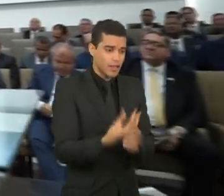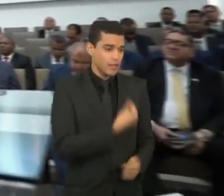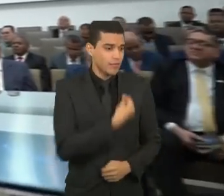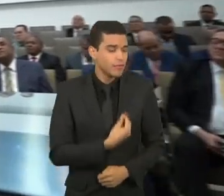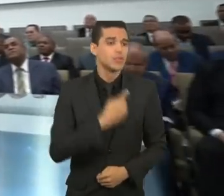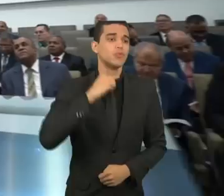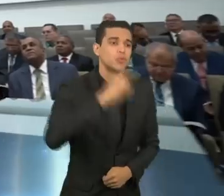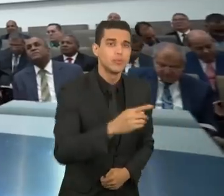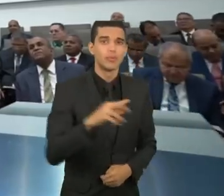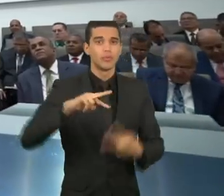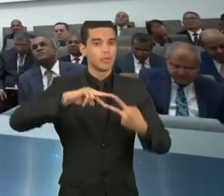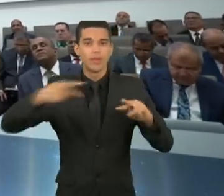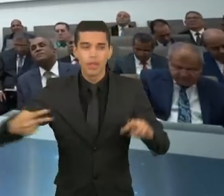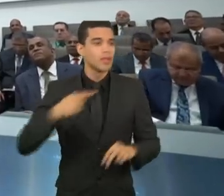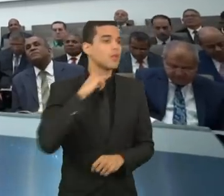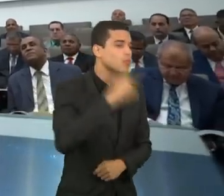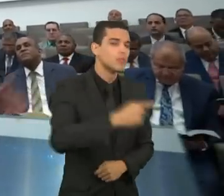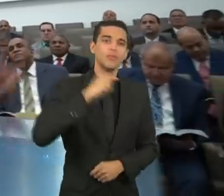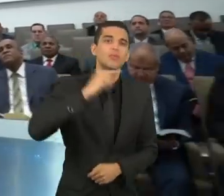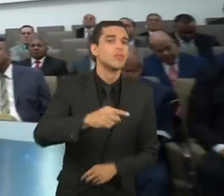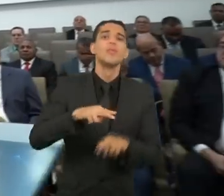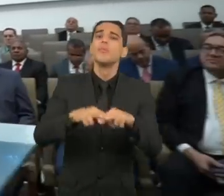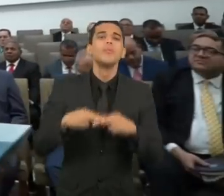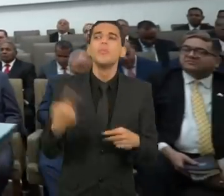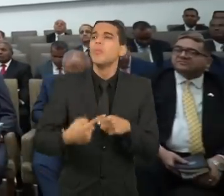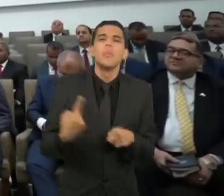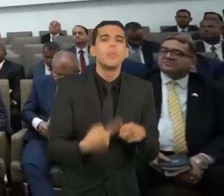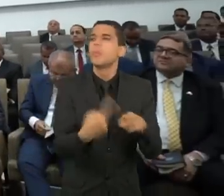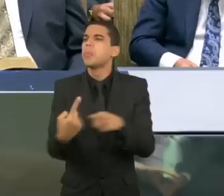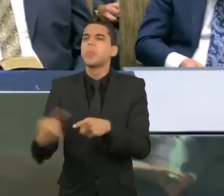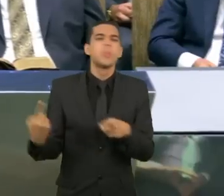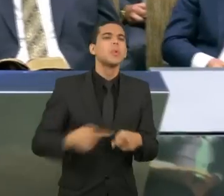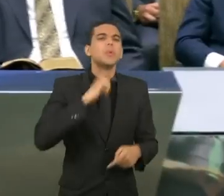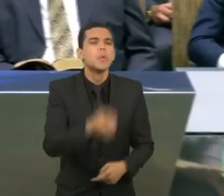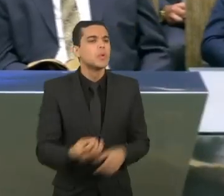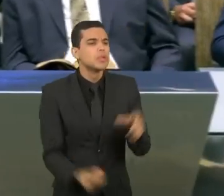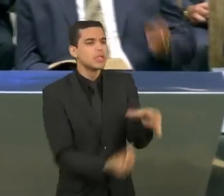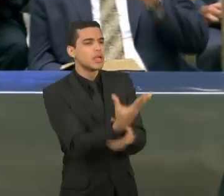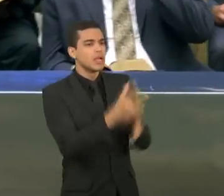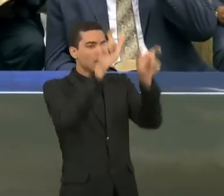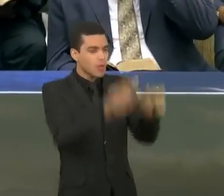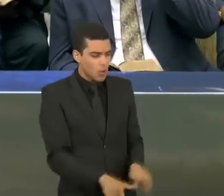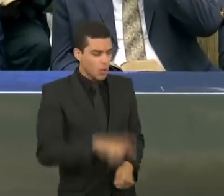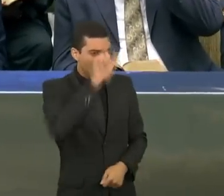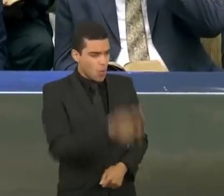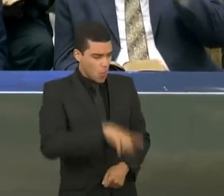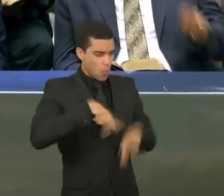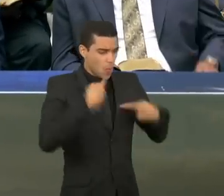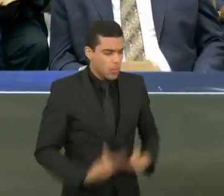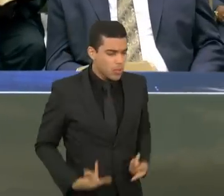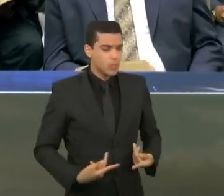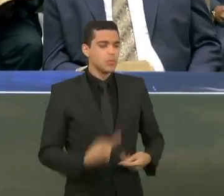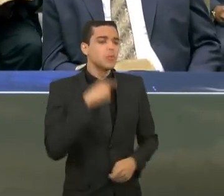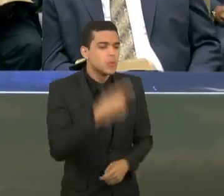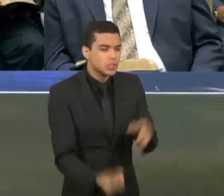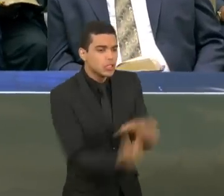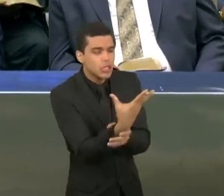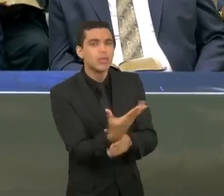consegue. Não consegue. Não consegue. Por que não consegue? Por que não consegue criar vida humana assim? Segredo da vida.